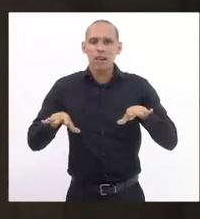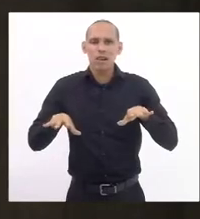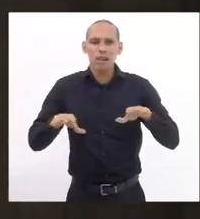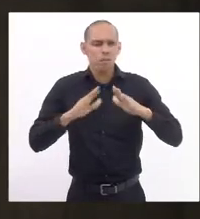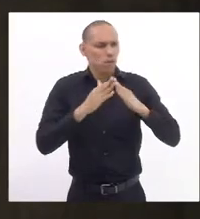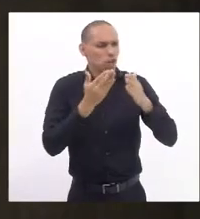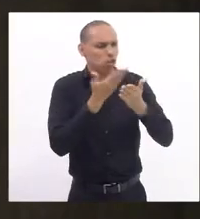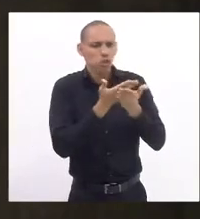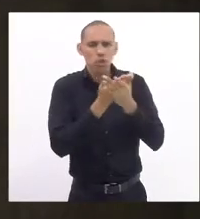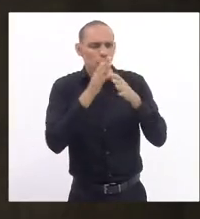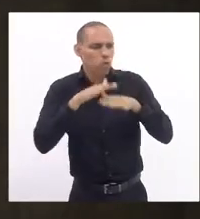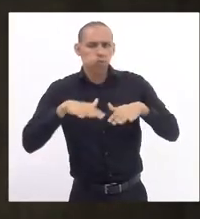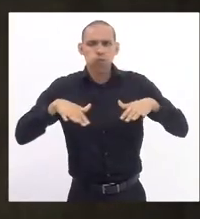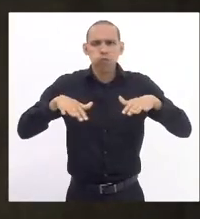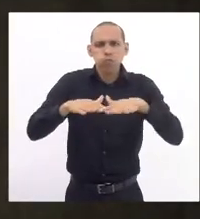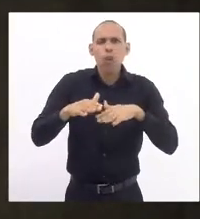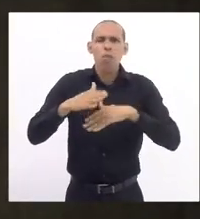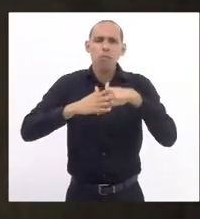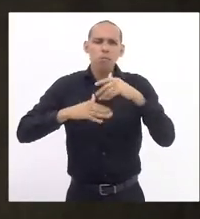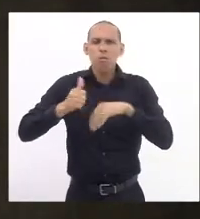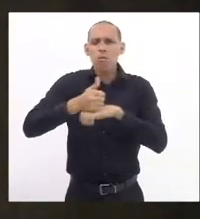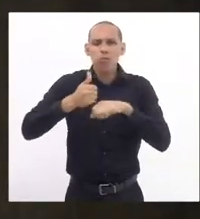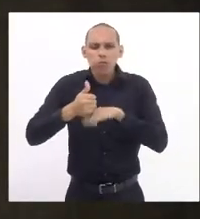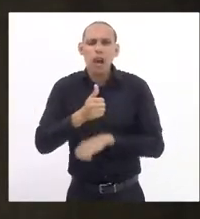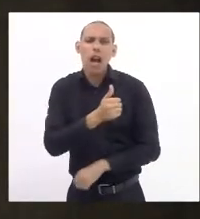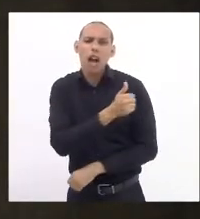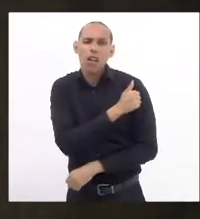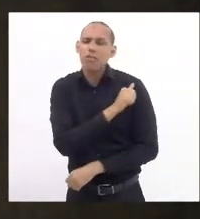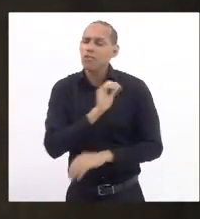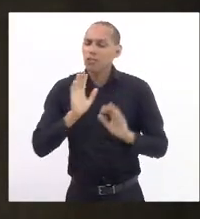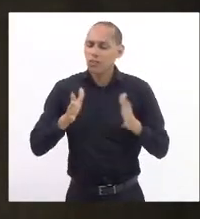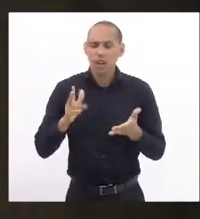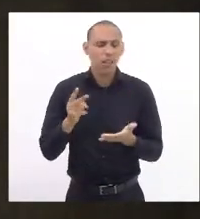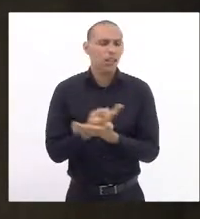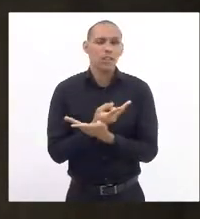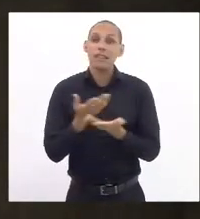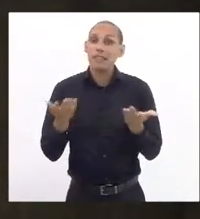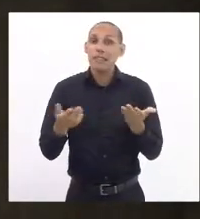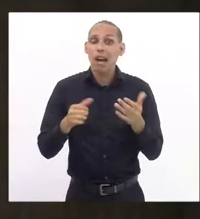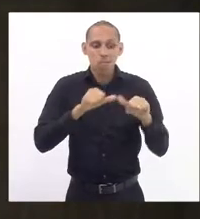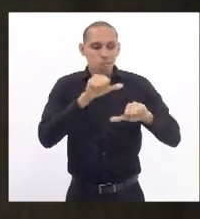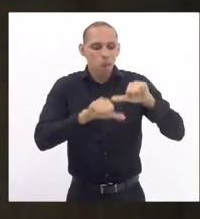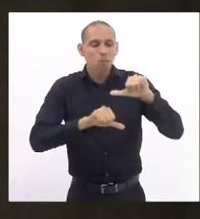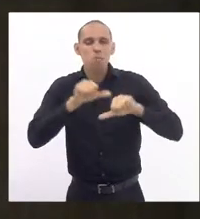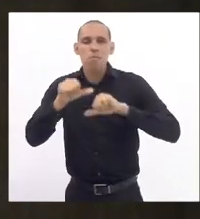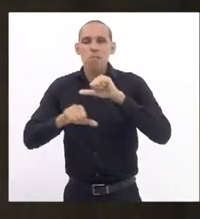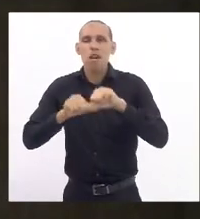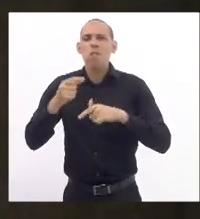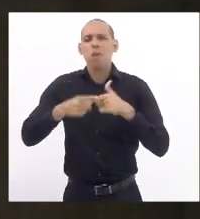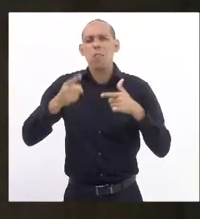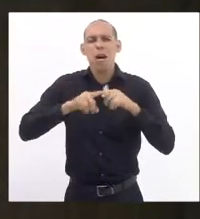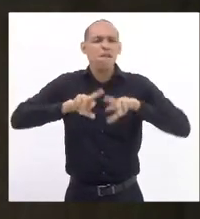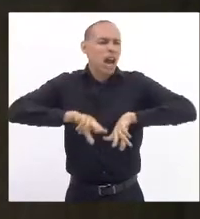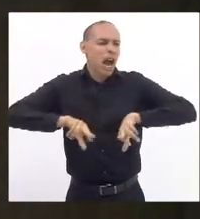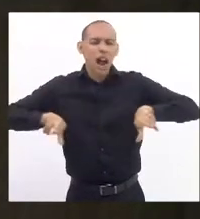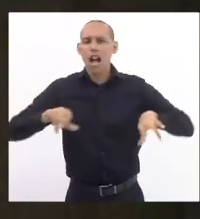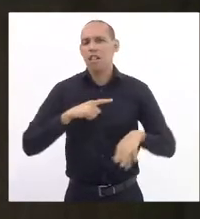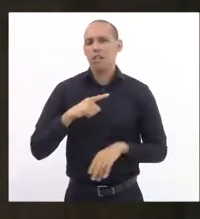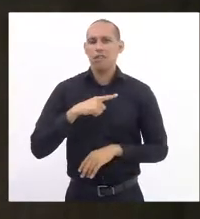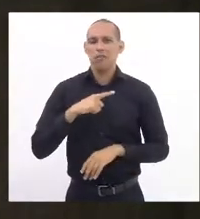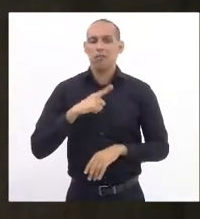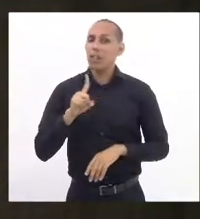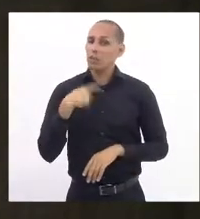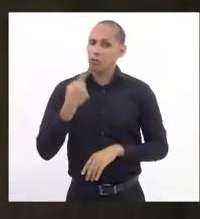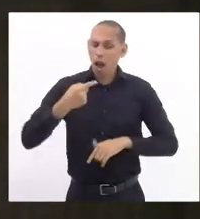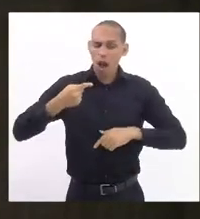escolas, para os estudantes, para os profissionais, já está colocado. Essa é uma reforma que tem uma série de problemas que a gente tem